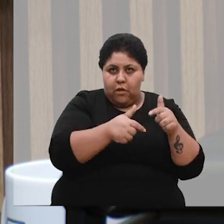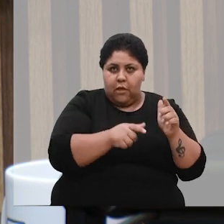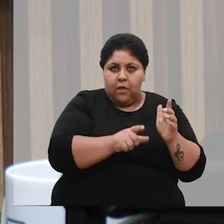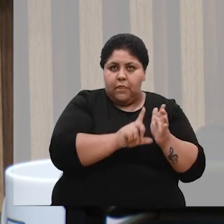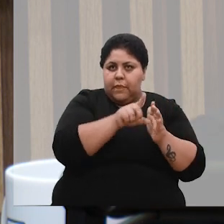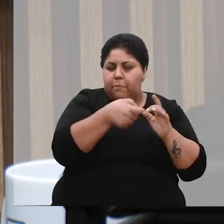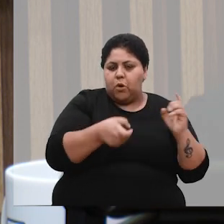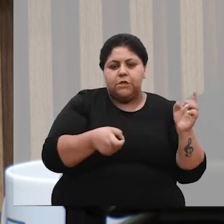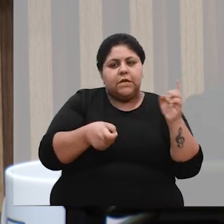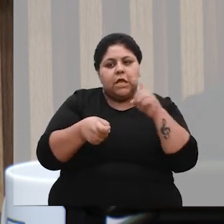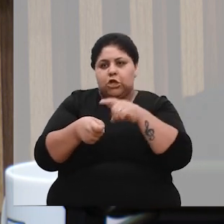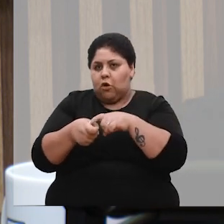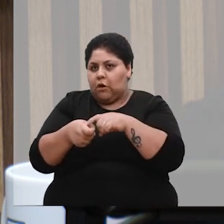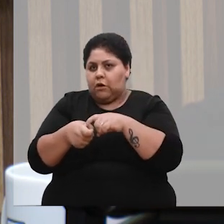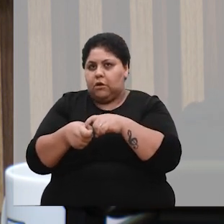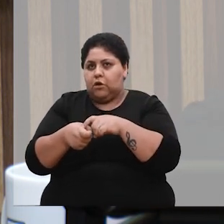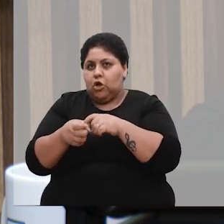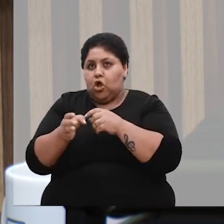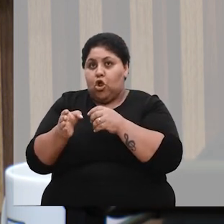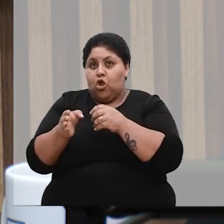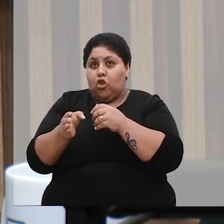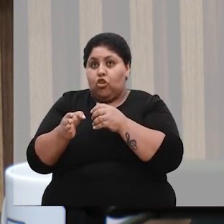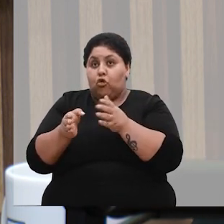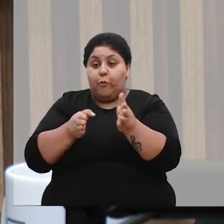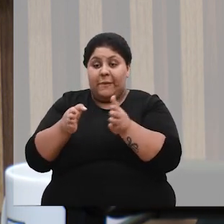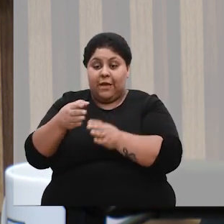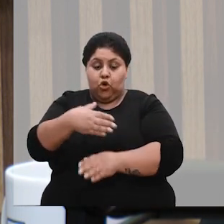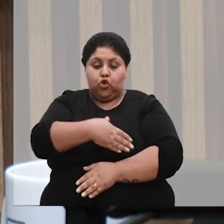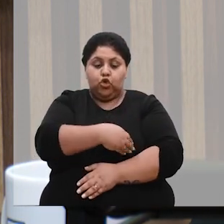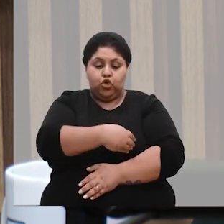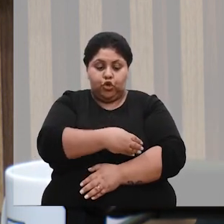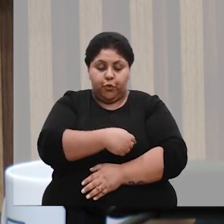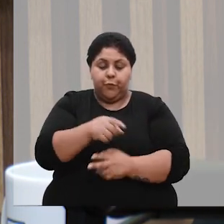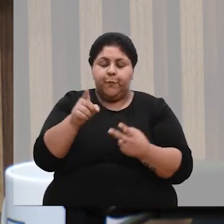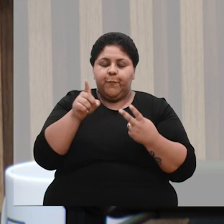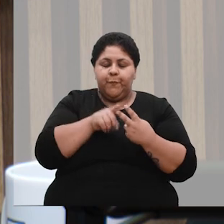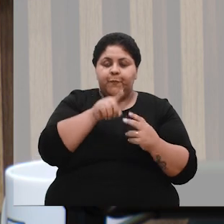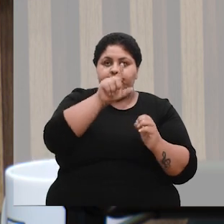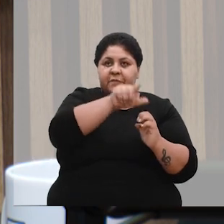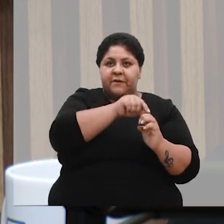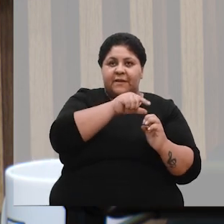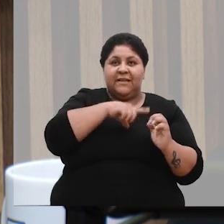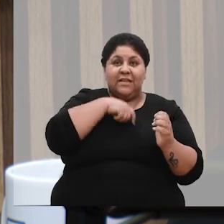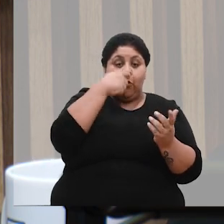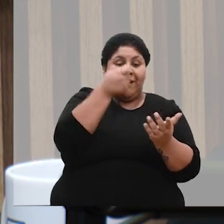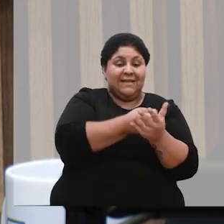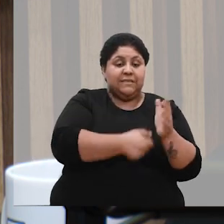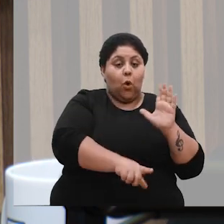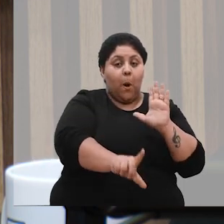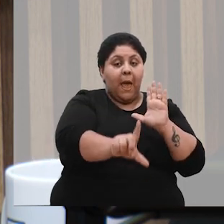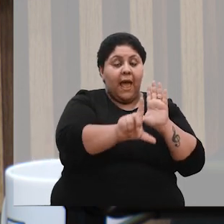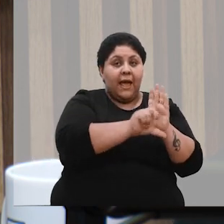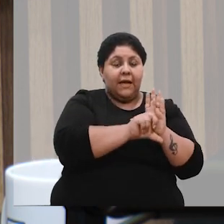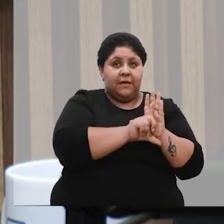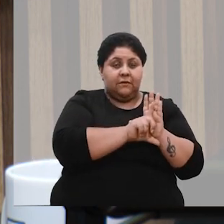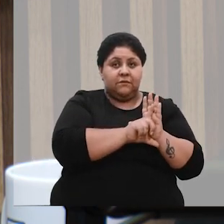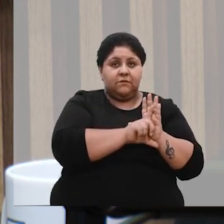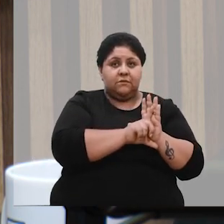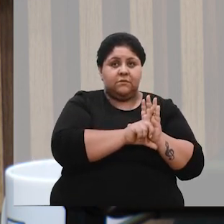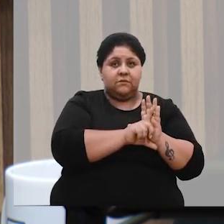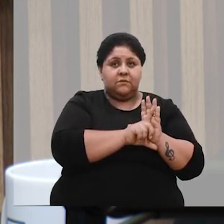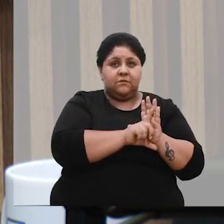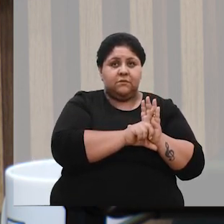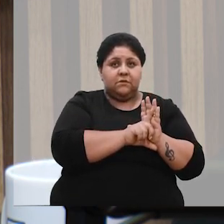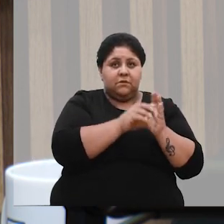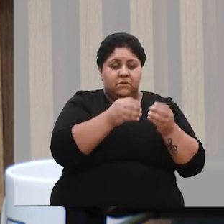tiver possibilidade, ela retorna, né? Acabou ali o tempo de amamentação. E a outra é que as empresas têm obrigação